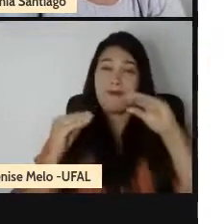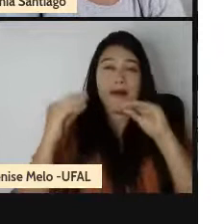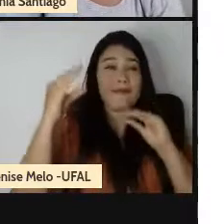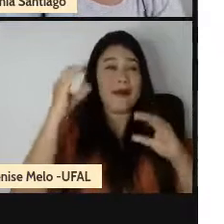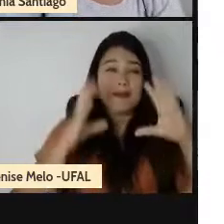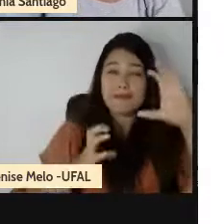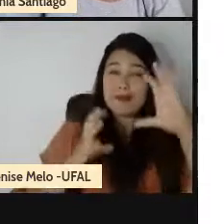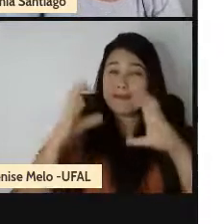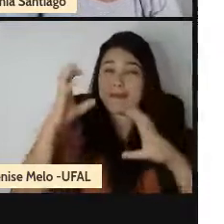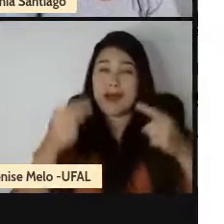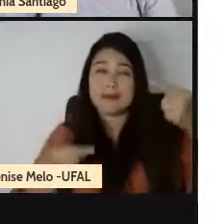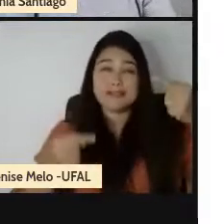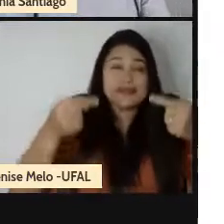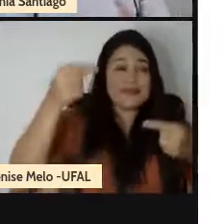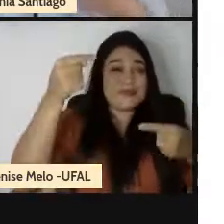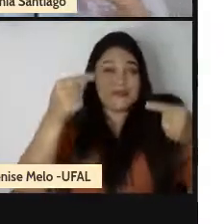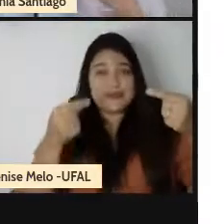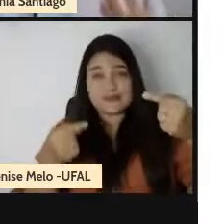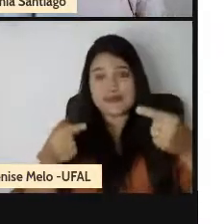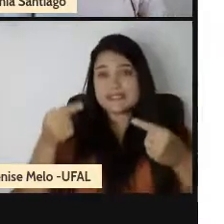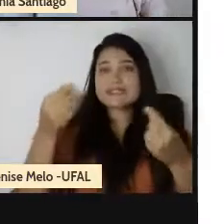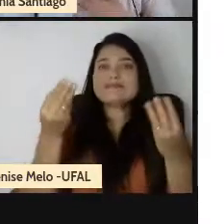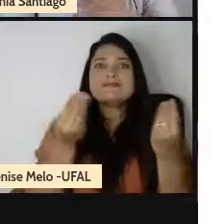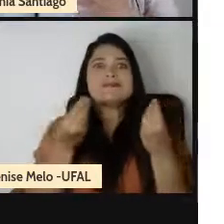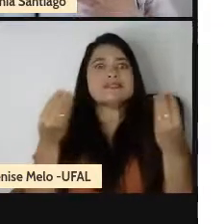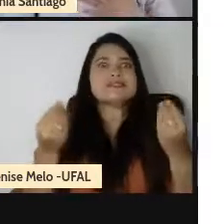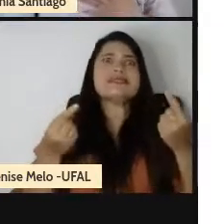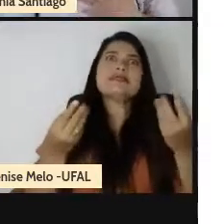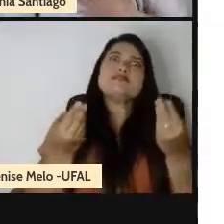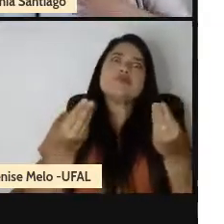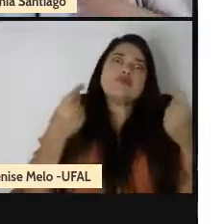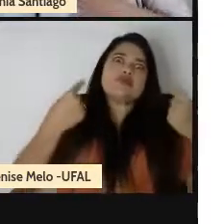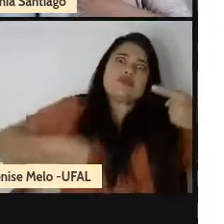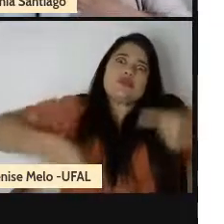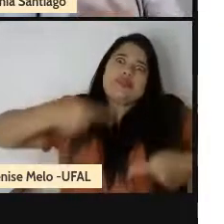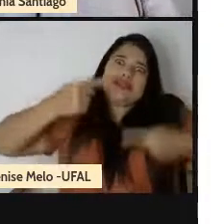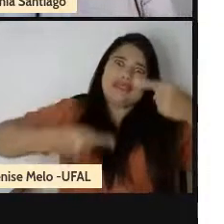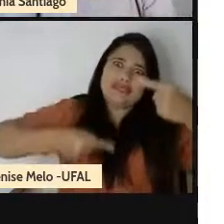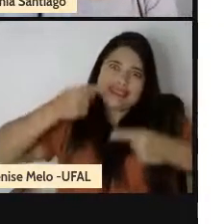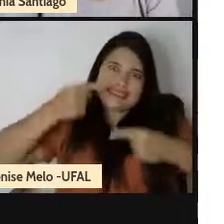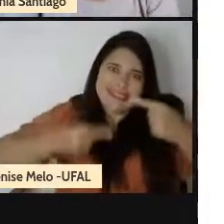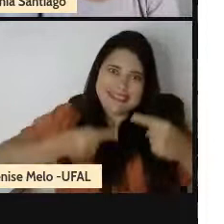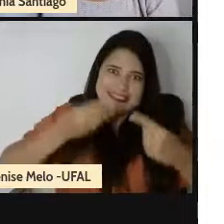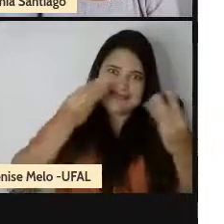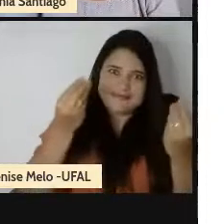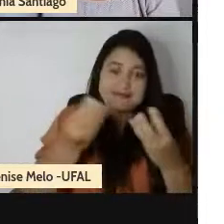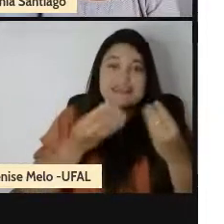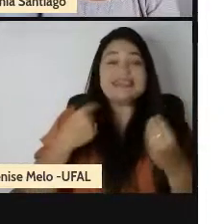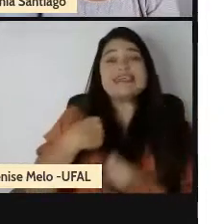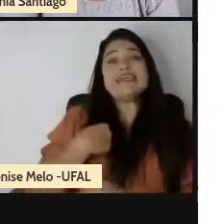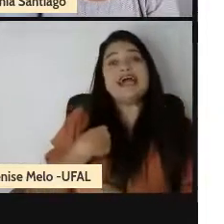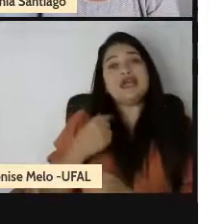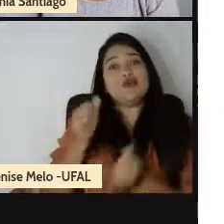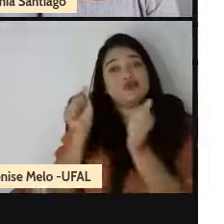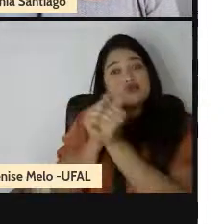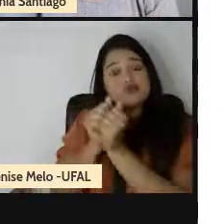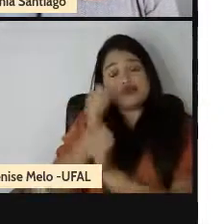tem muita questões de politicagem. E eu estava com uma pessoa surdo-cega,